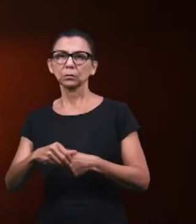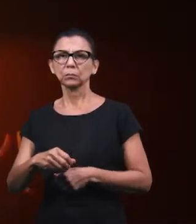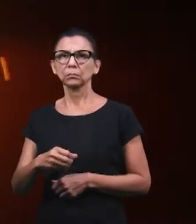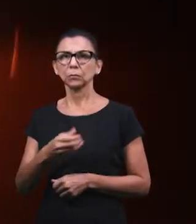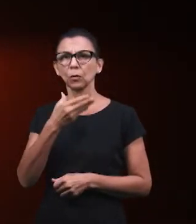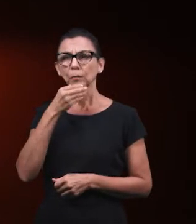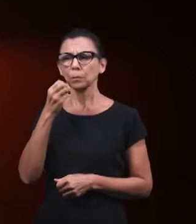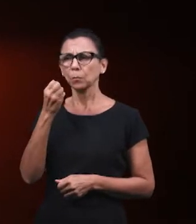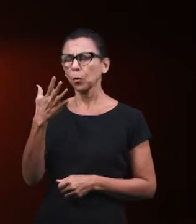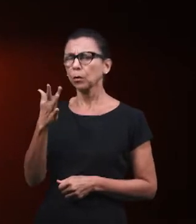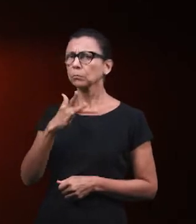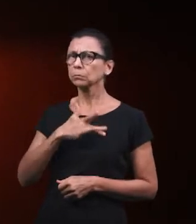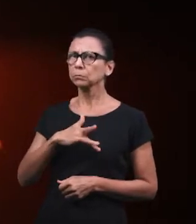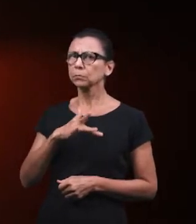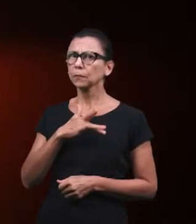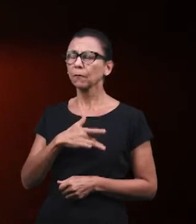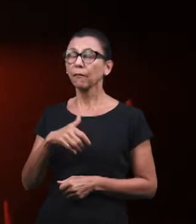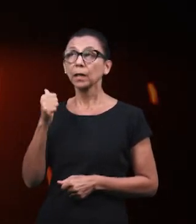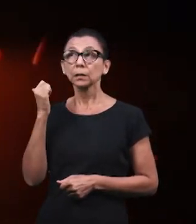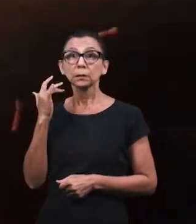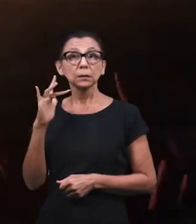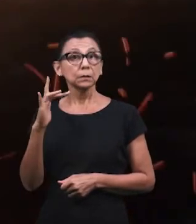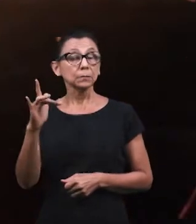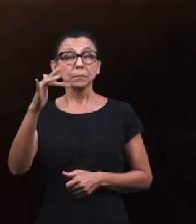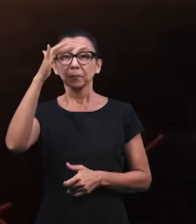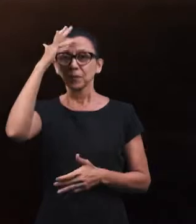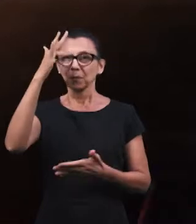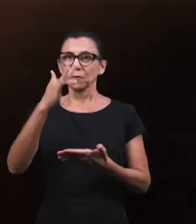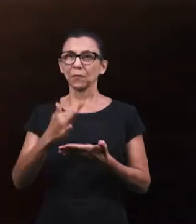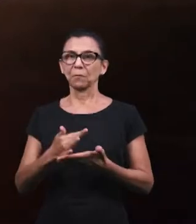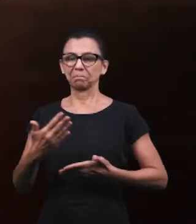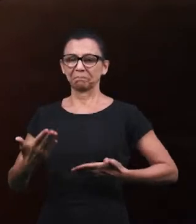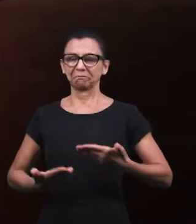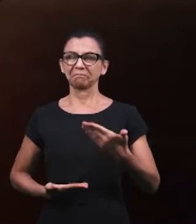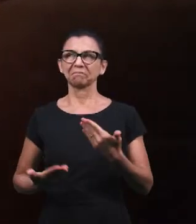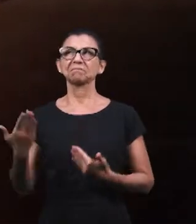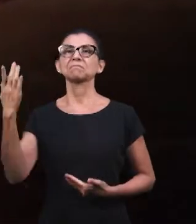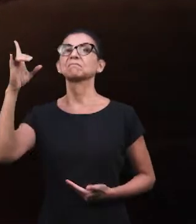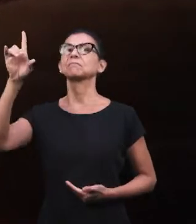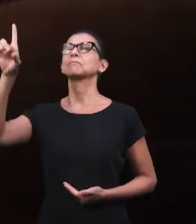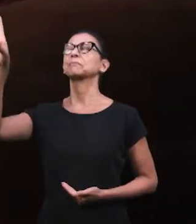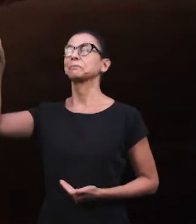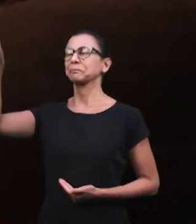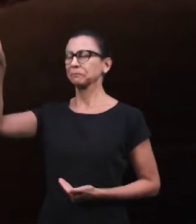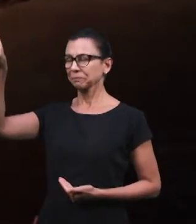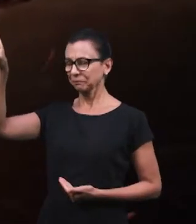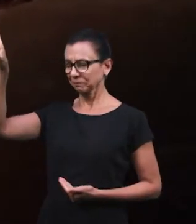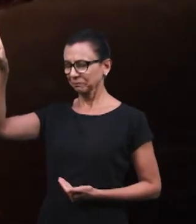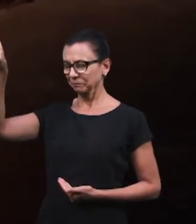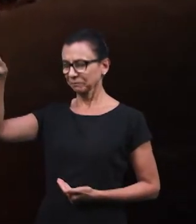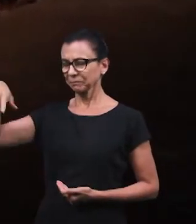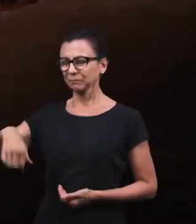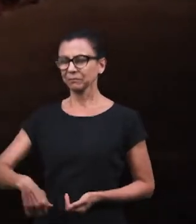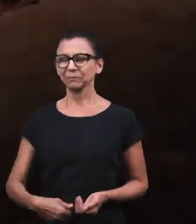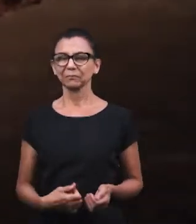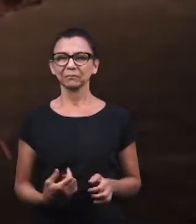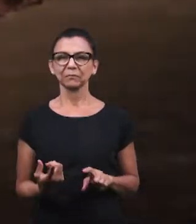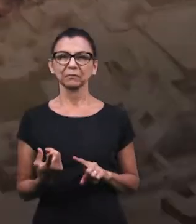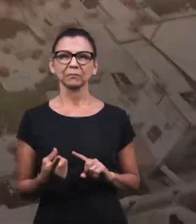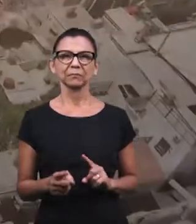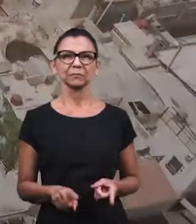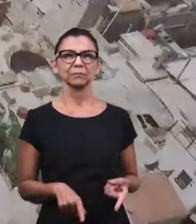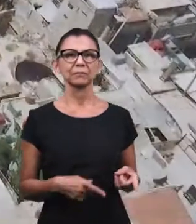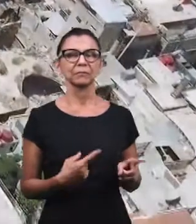piedoso, cheio de temor e fé, homem de